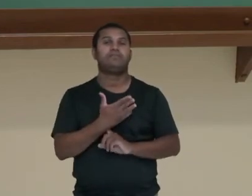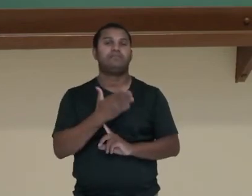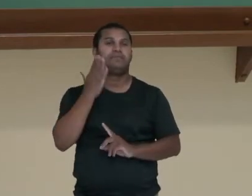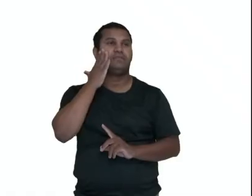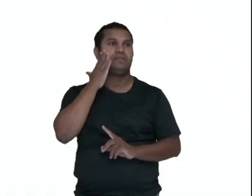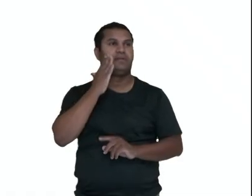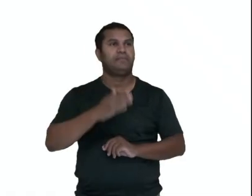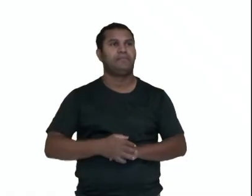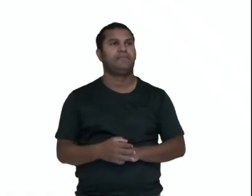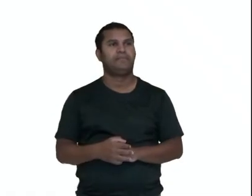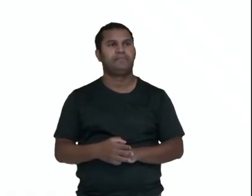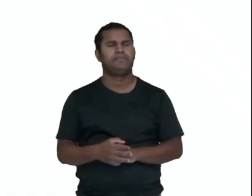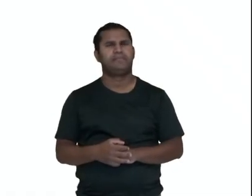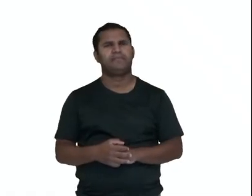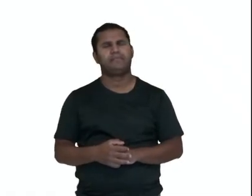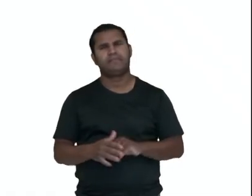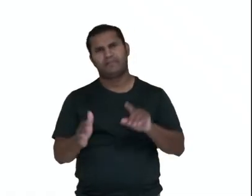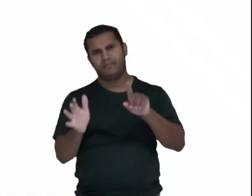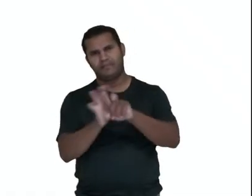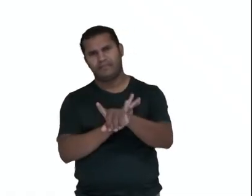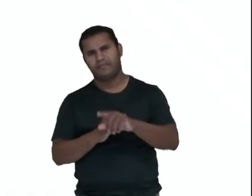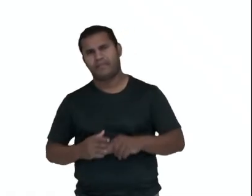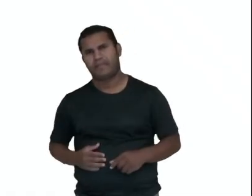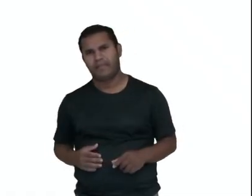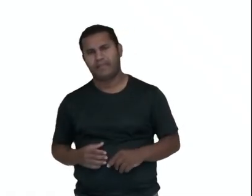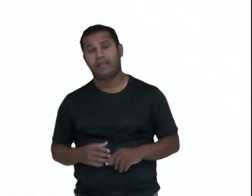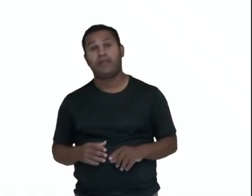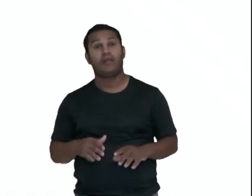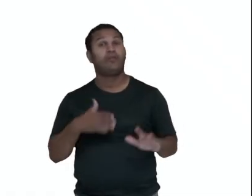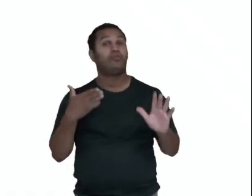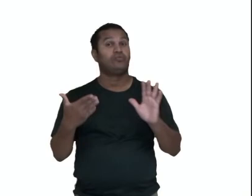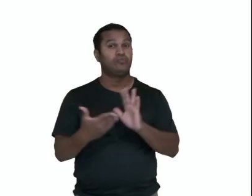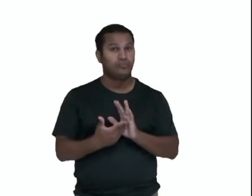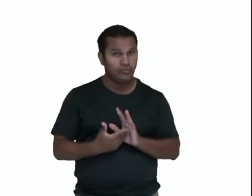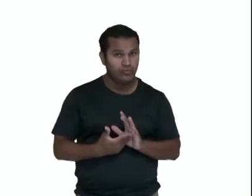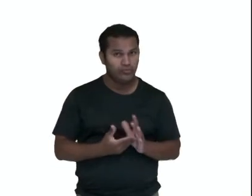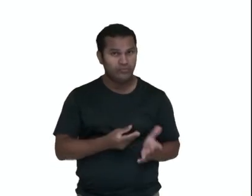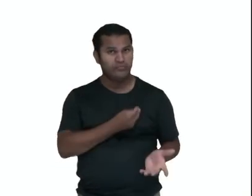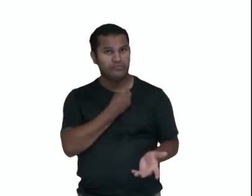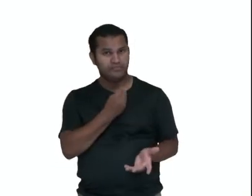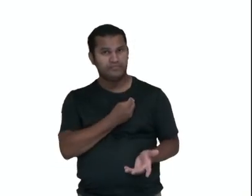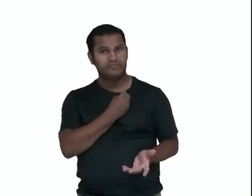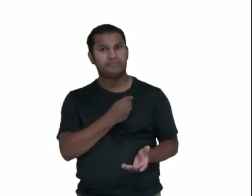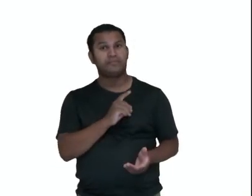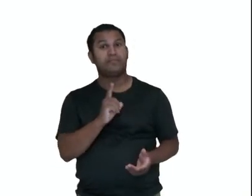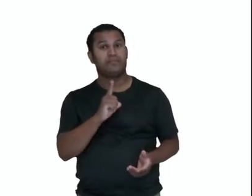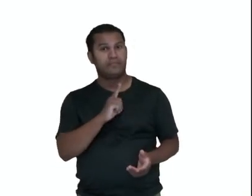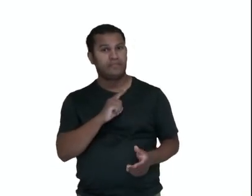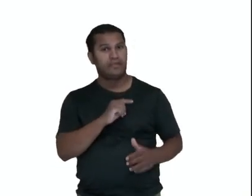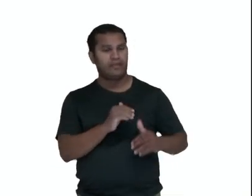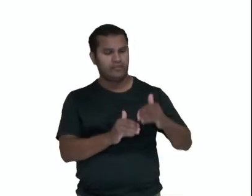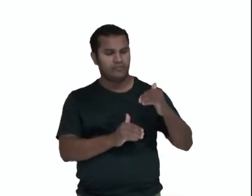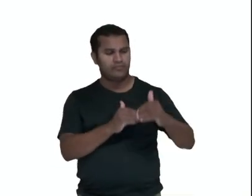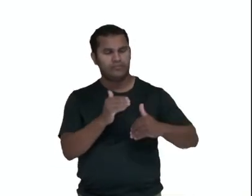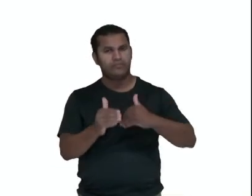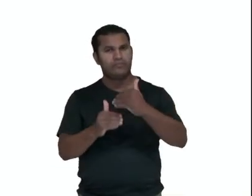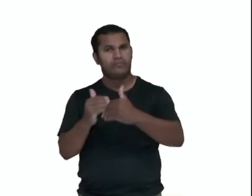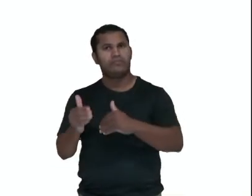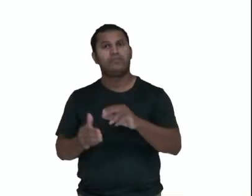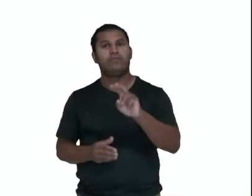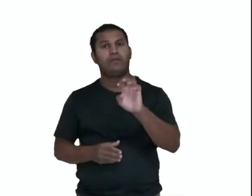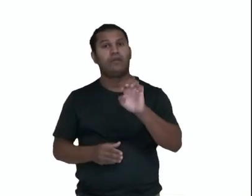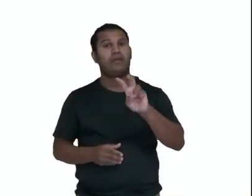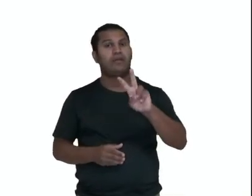Olha, todos os organismos vivos estão sujeitos a processos evolutivos. Algumas características, por exemplo, surgem e